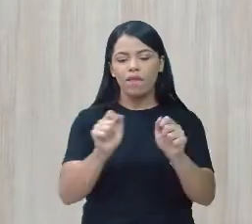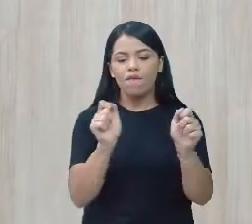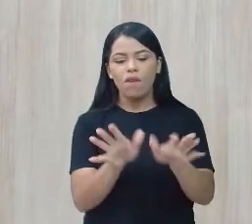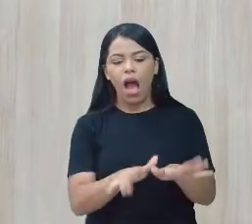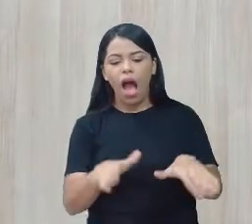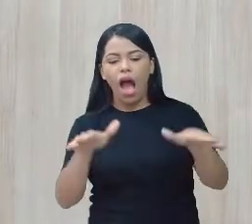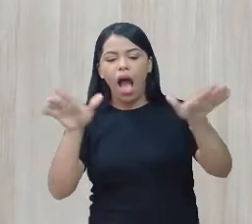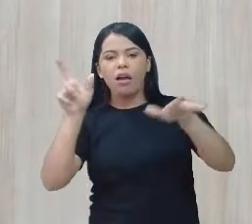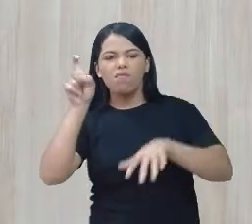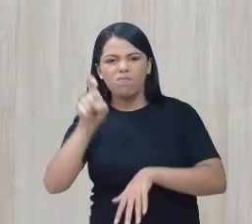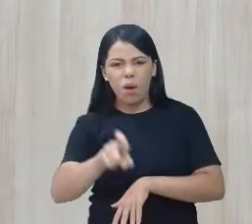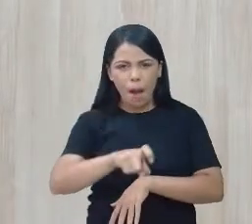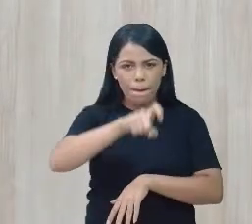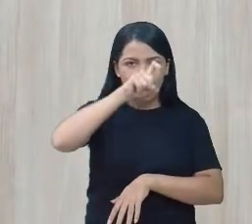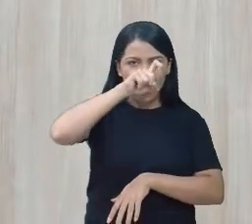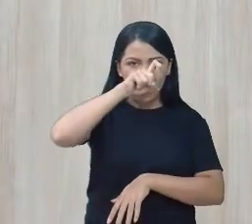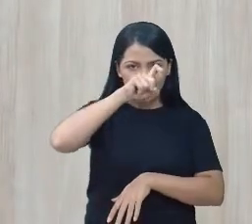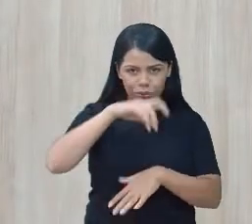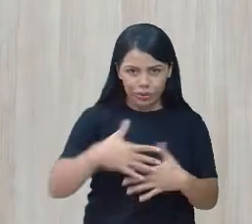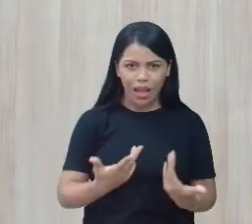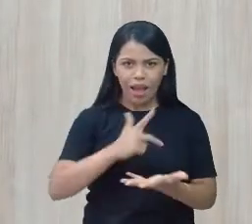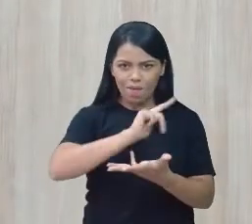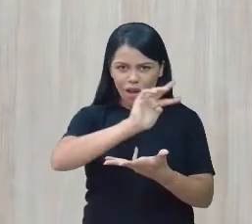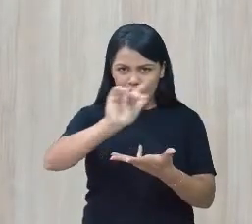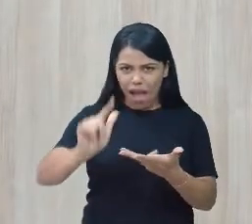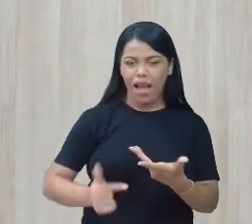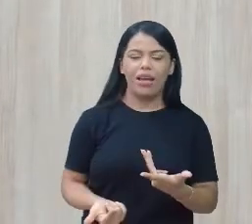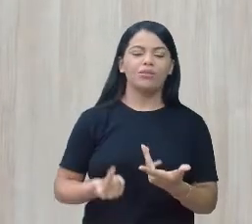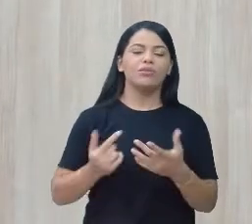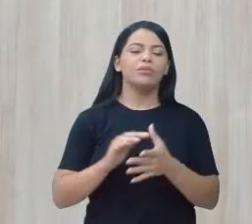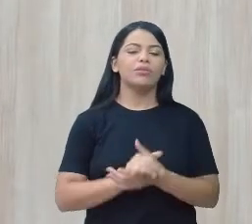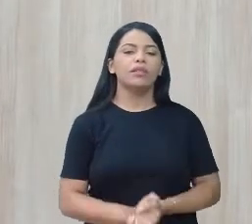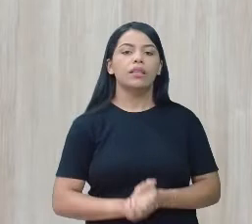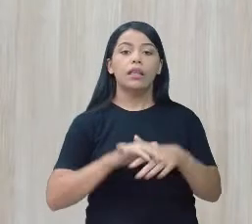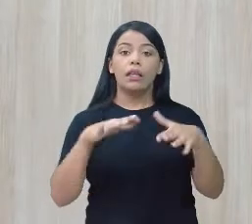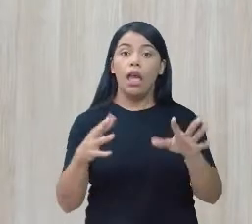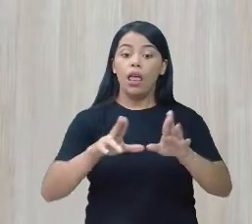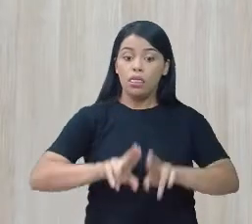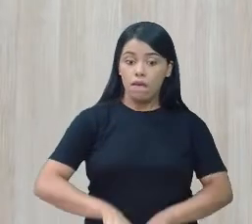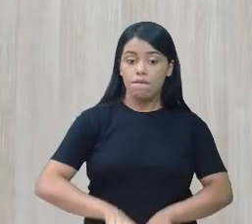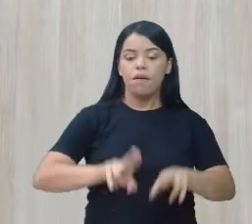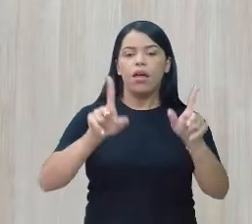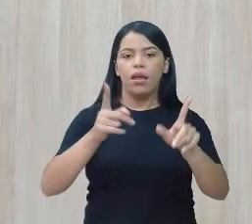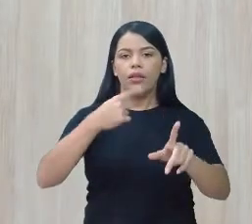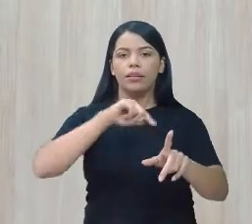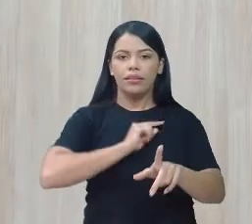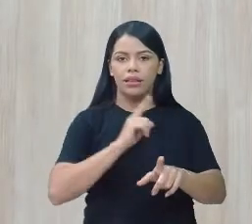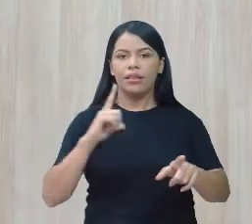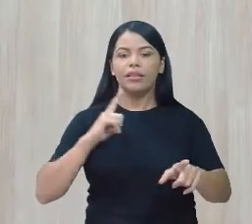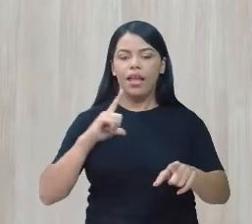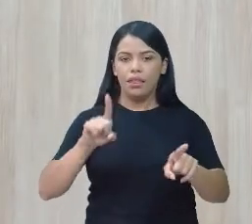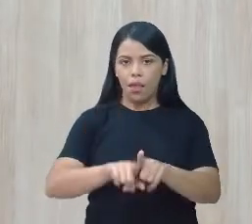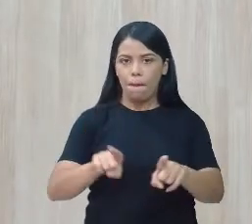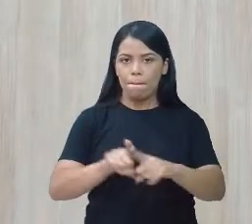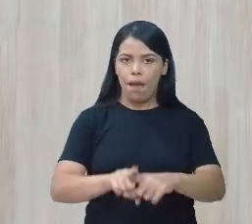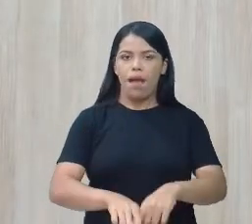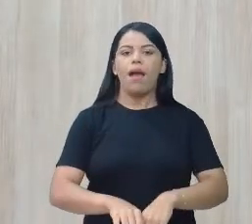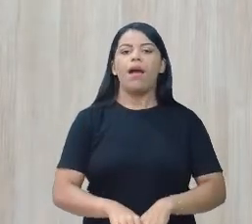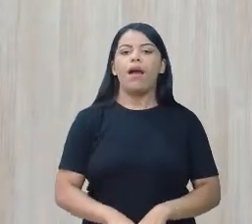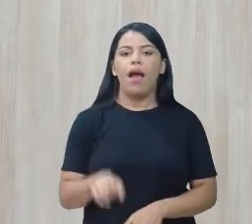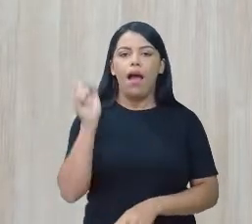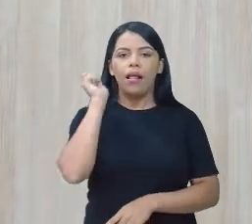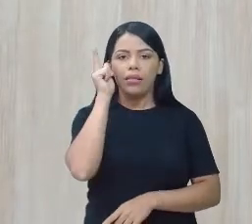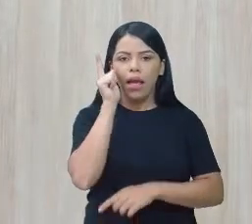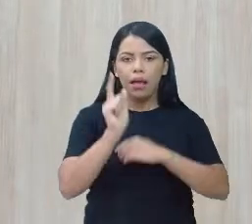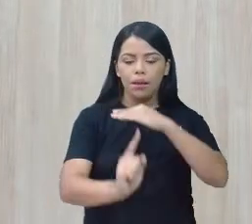bruxas, bruxos, toda essa cadeia de personagens que são diferentes, a gente também tem a